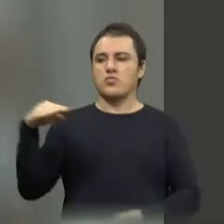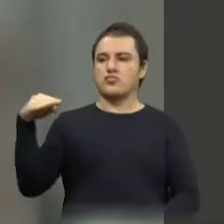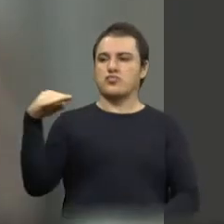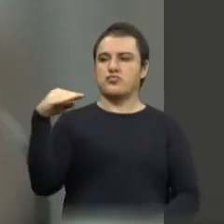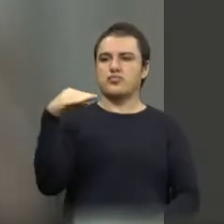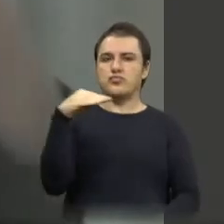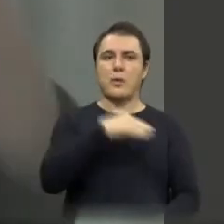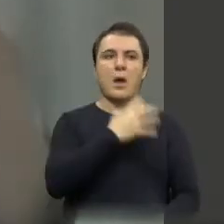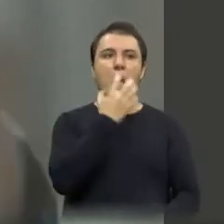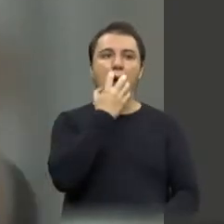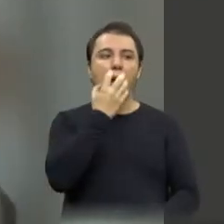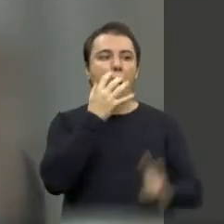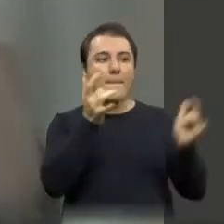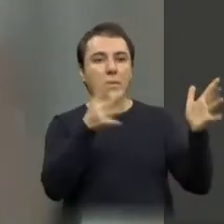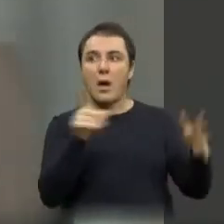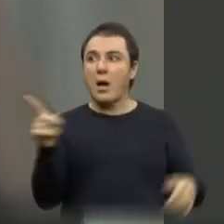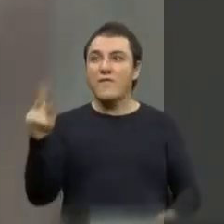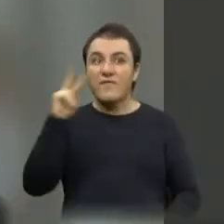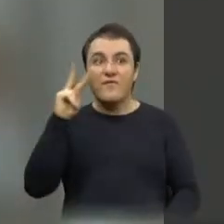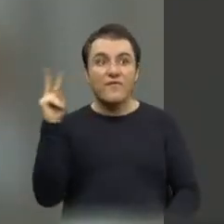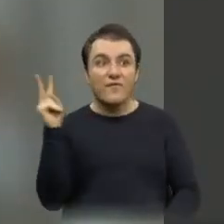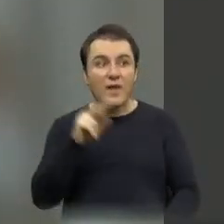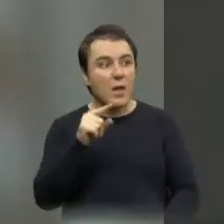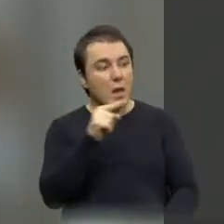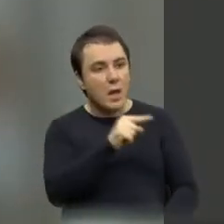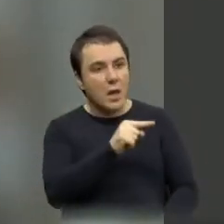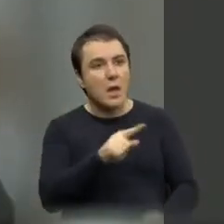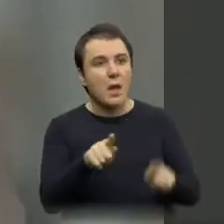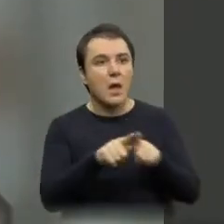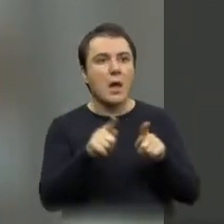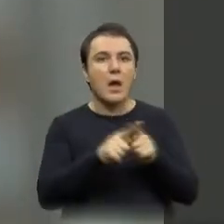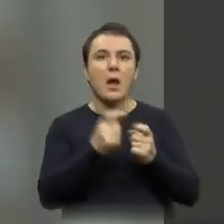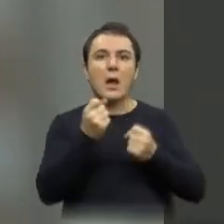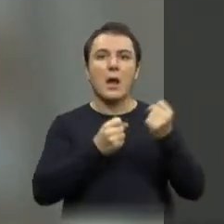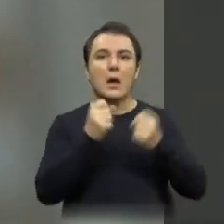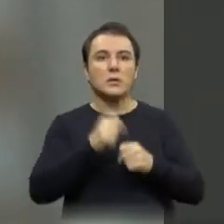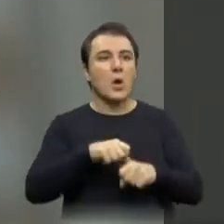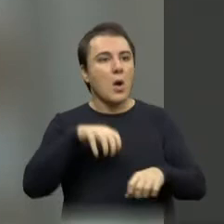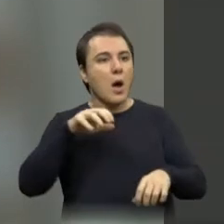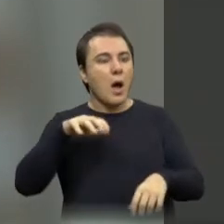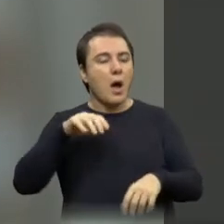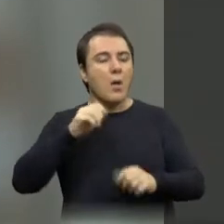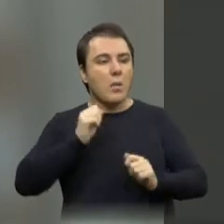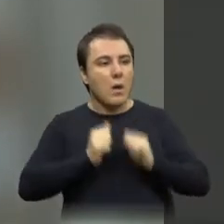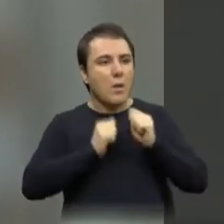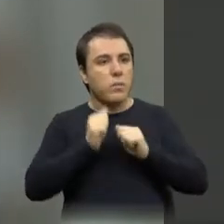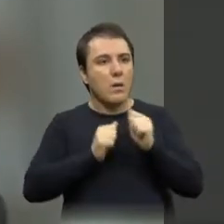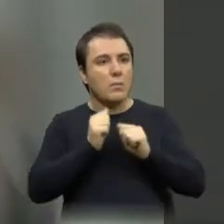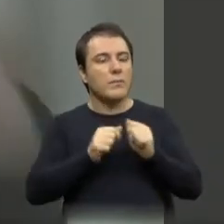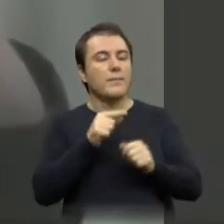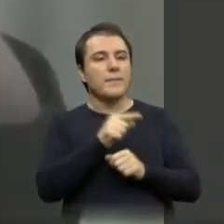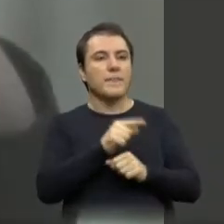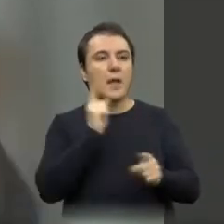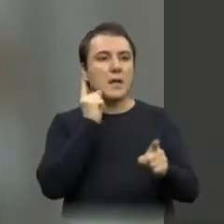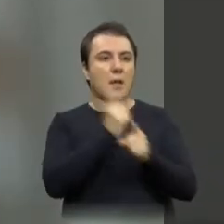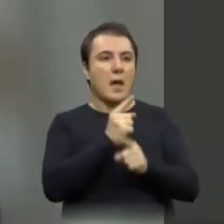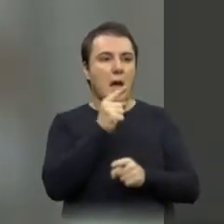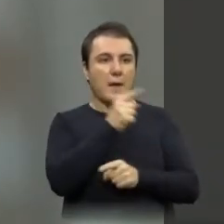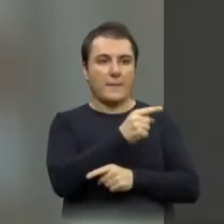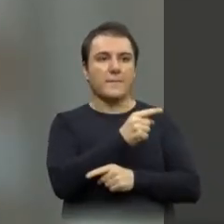cãozinho, ele viu isso acontecendo, viu o cachorro correndo atrás, pegou o cachorro e imediatamente foi